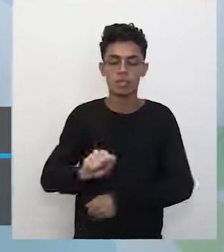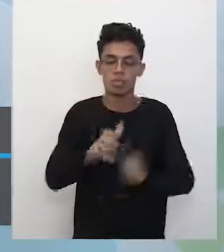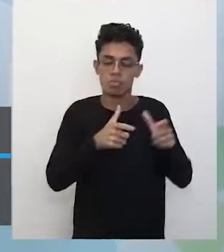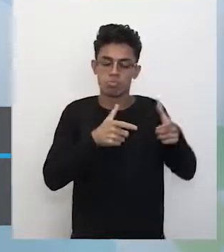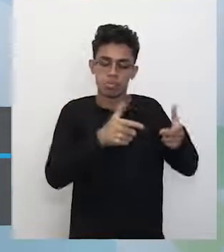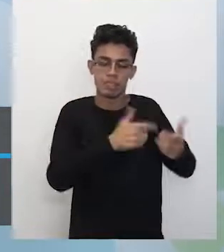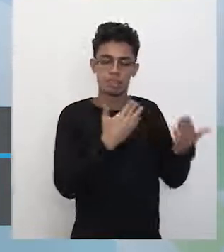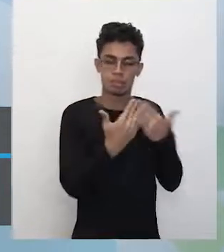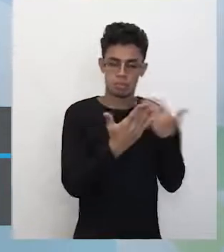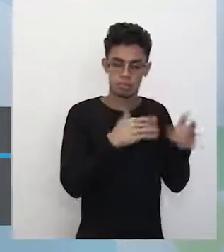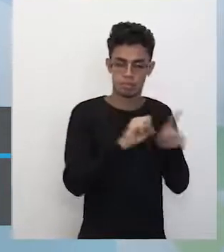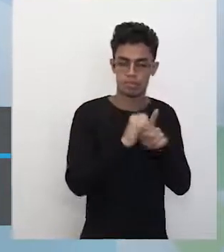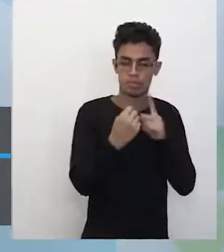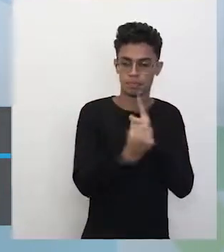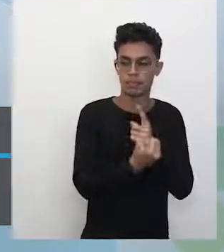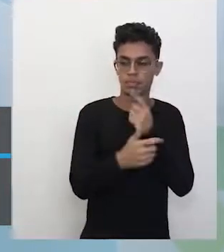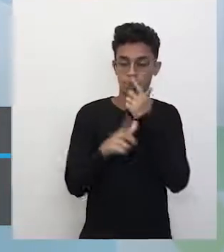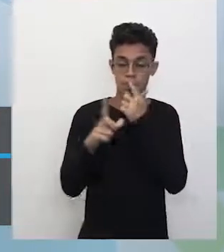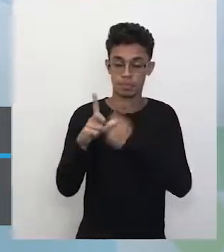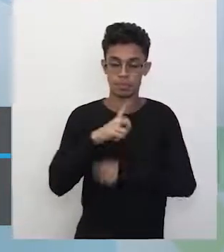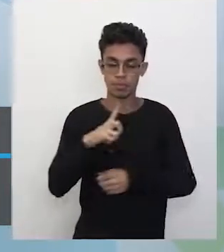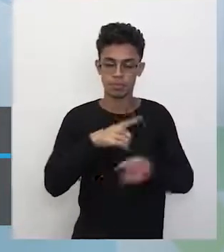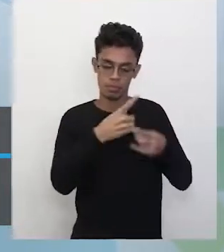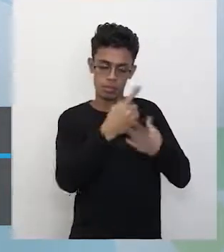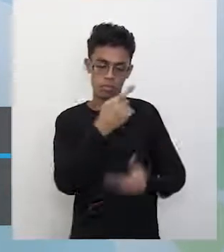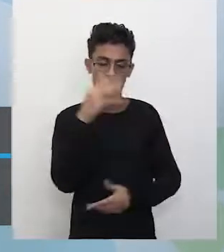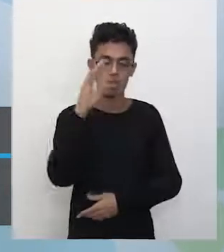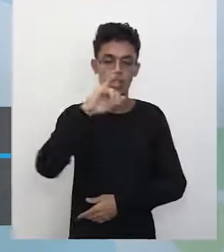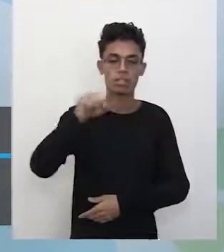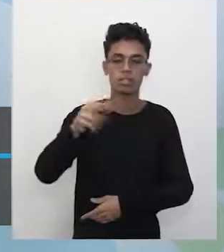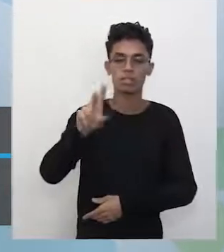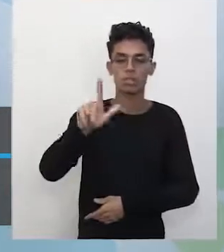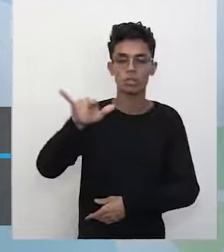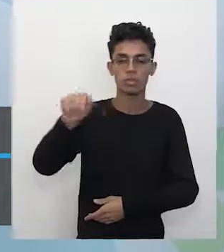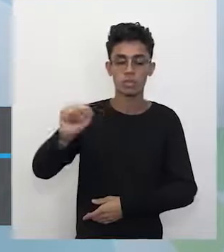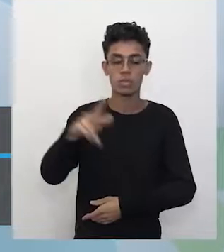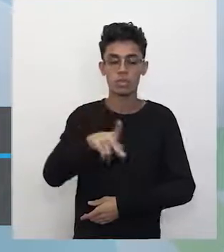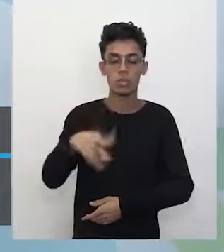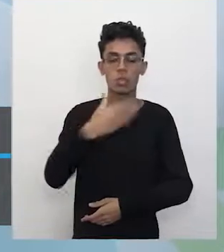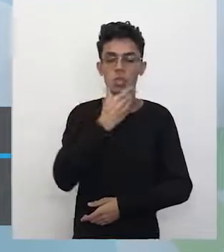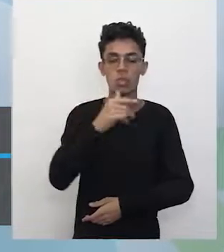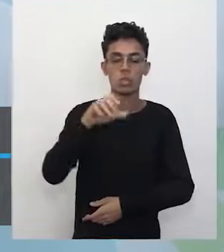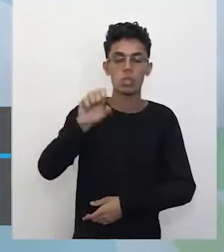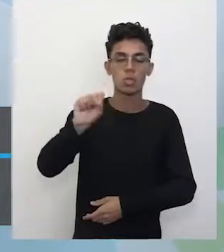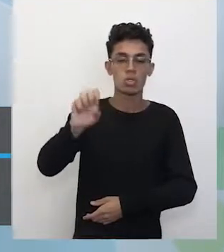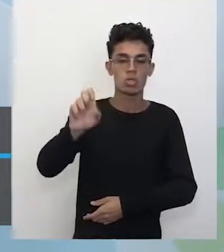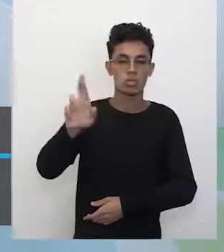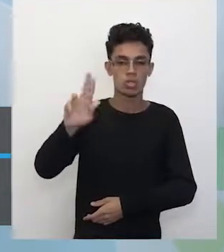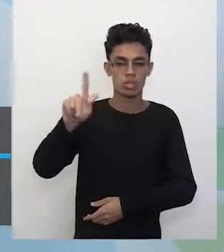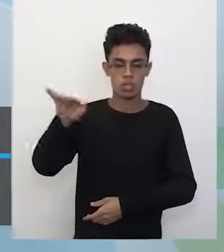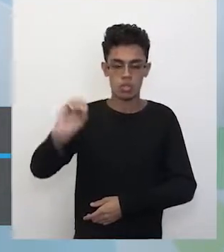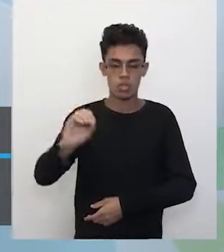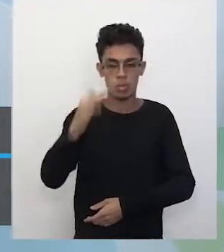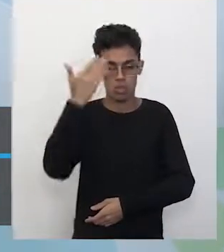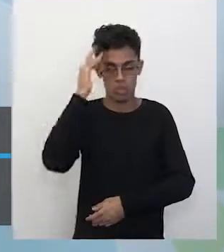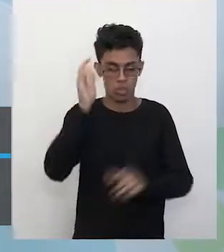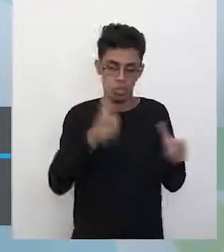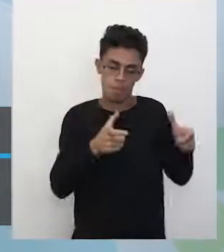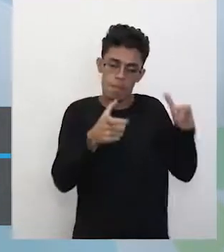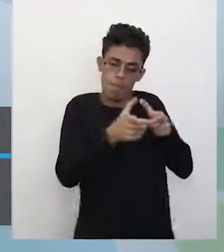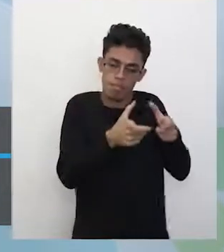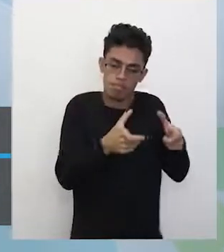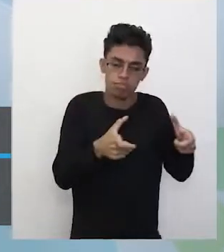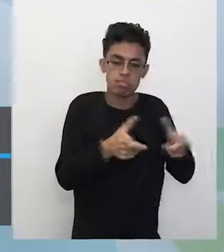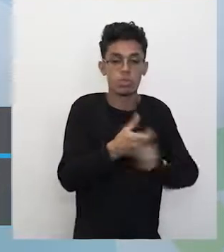sociedade, né, que temos mais de alunos. A aluna Júlia, né, do professor Sérgio, eu entendo que seja a menor parte, menor quantidade, né,